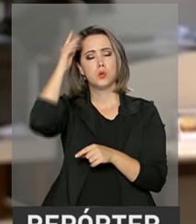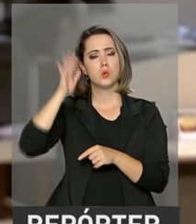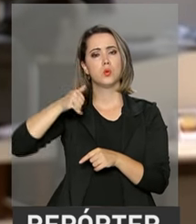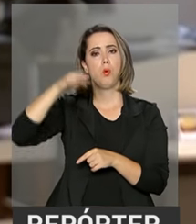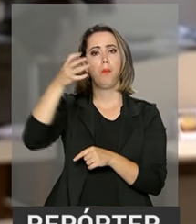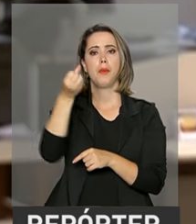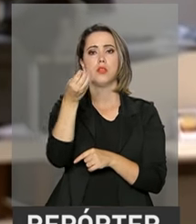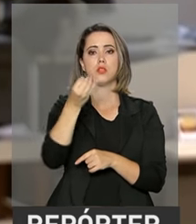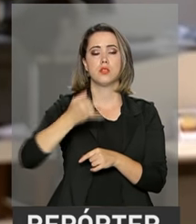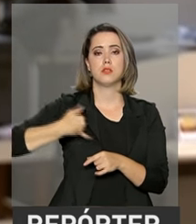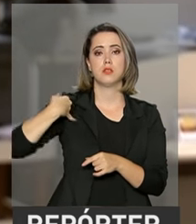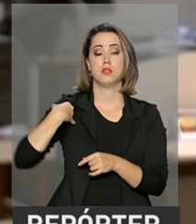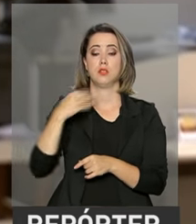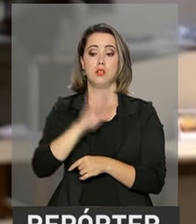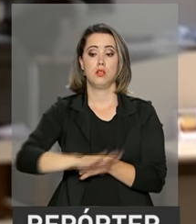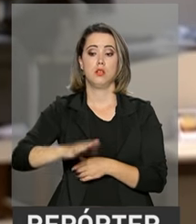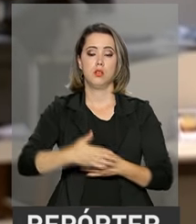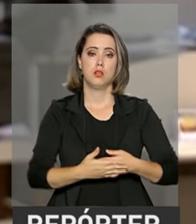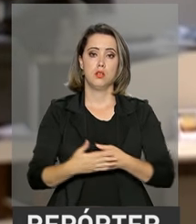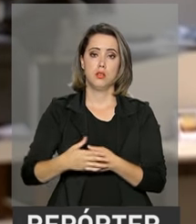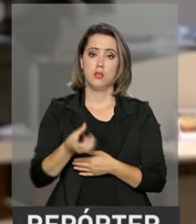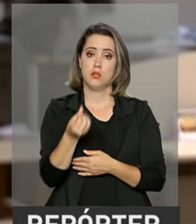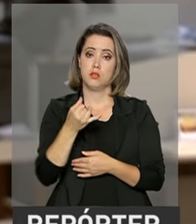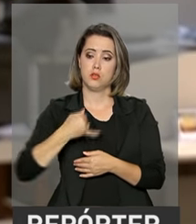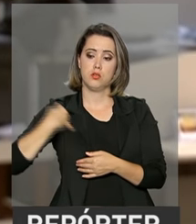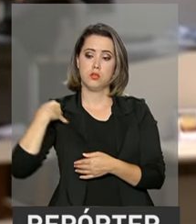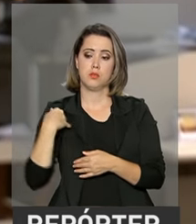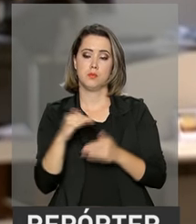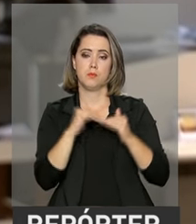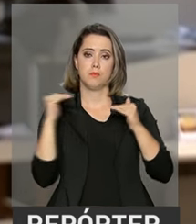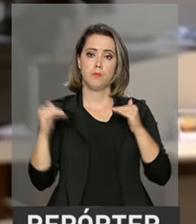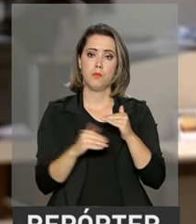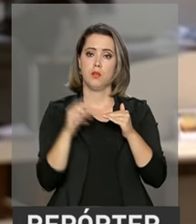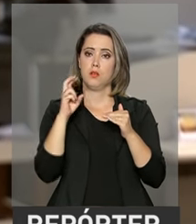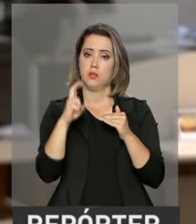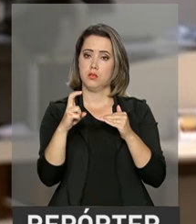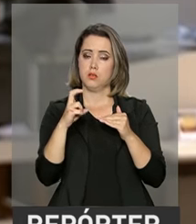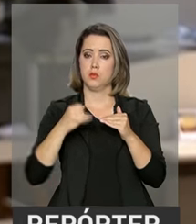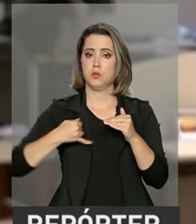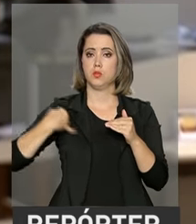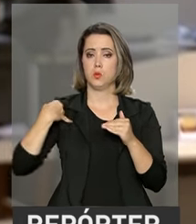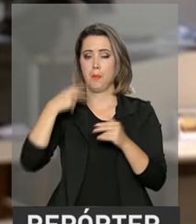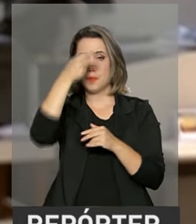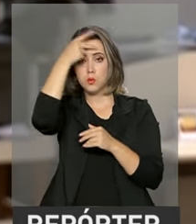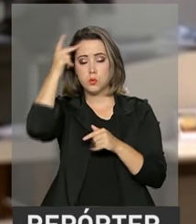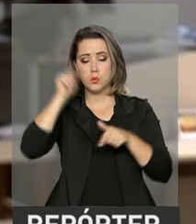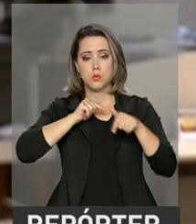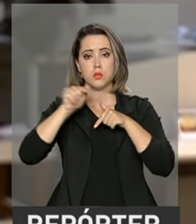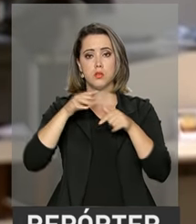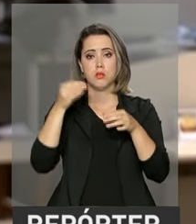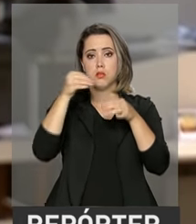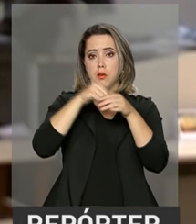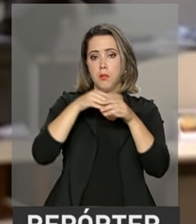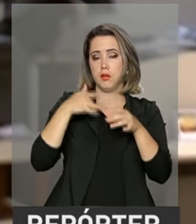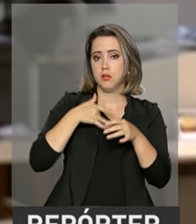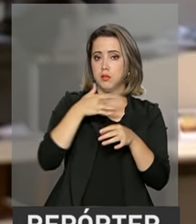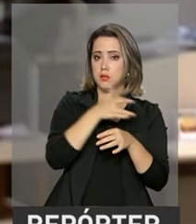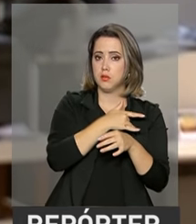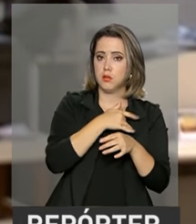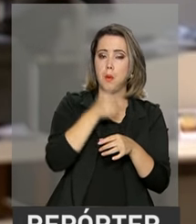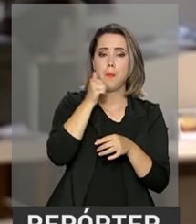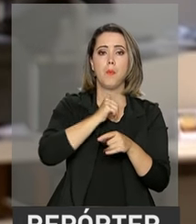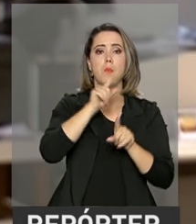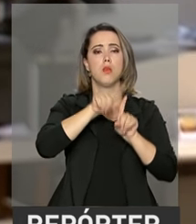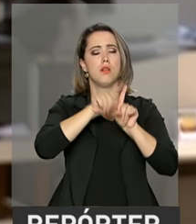anos crianças de seis meses a menores de 5 anos profissionais da saúde indígenas gestantes mulheres que deram à luz a menos de